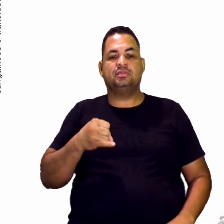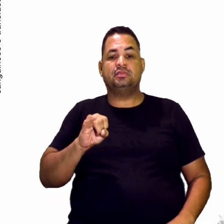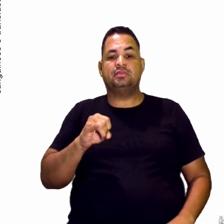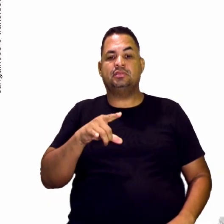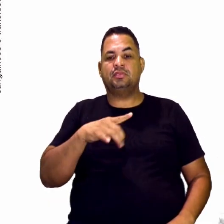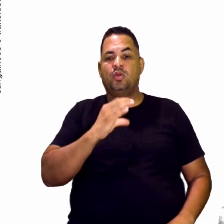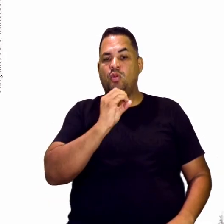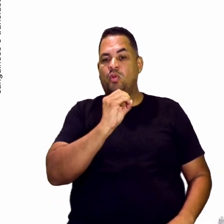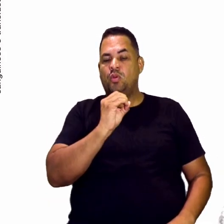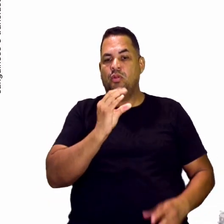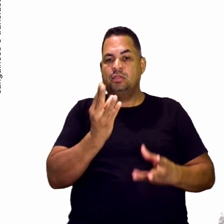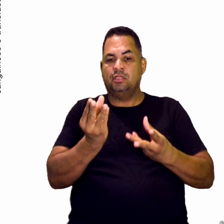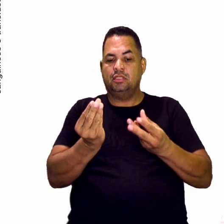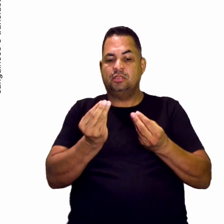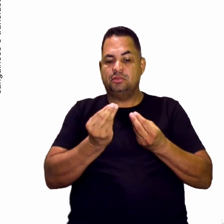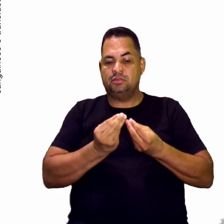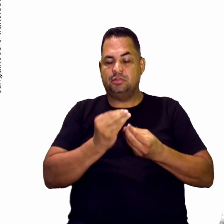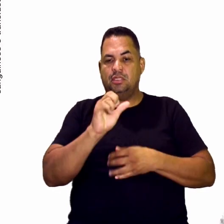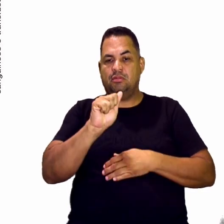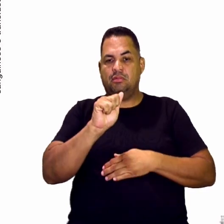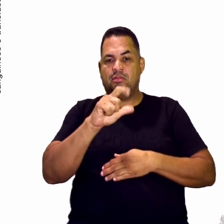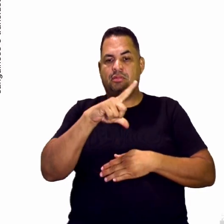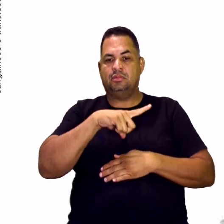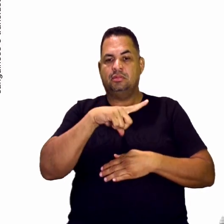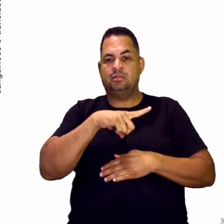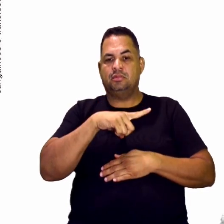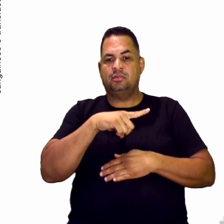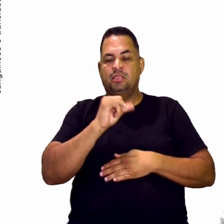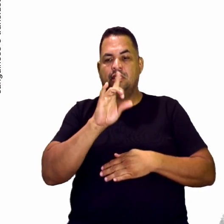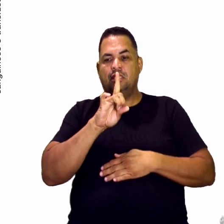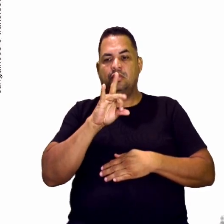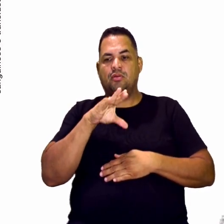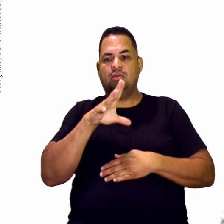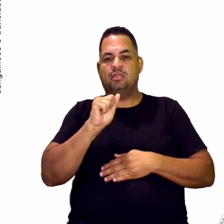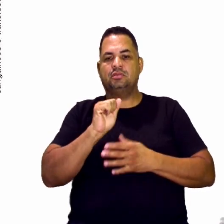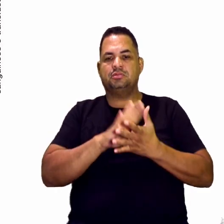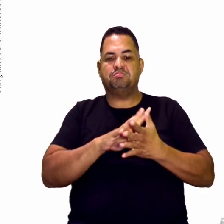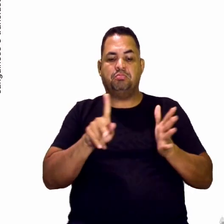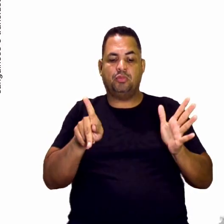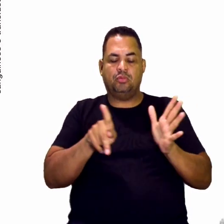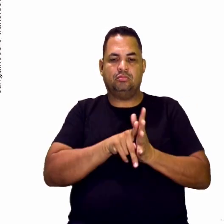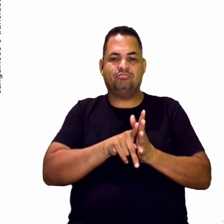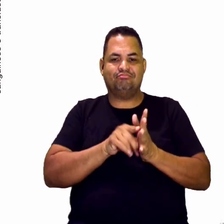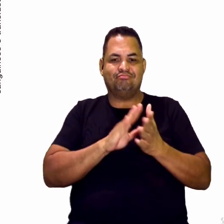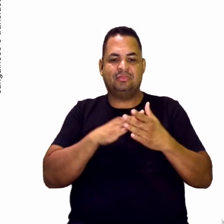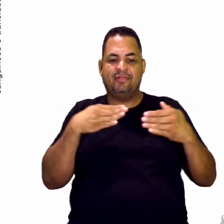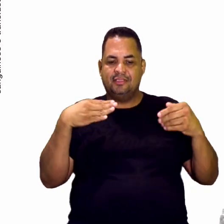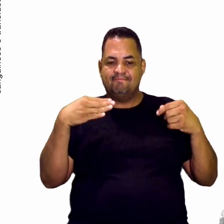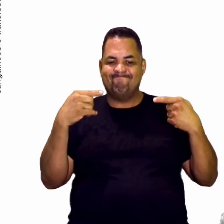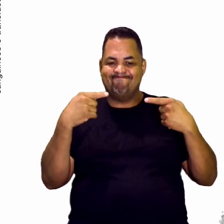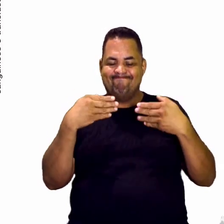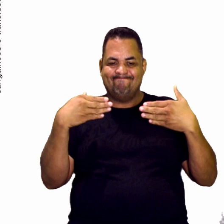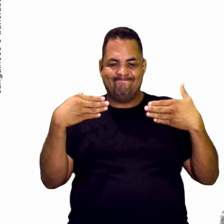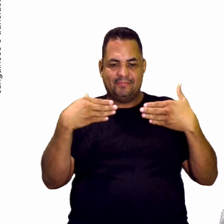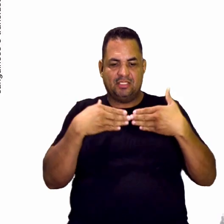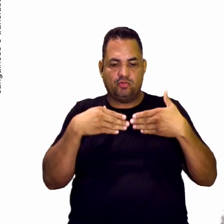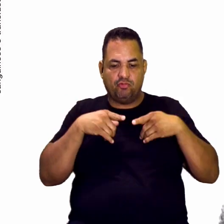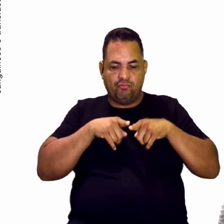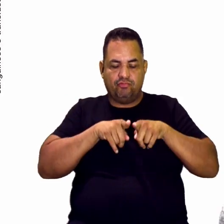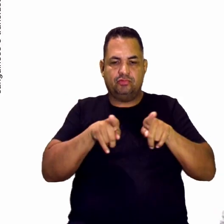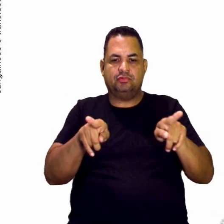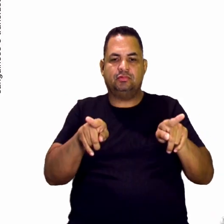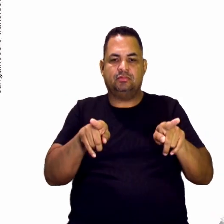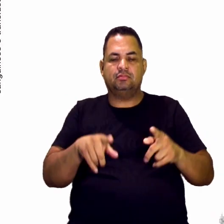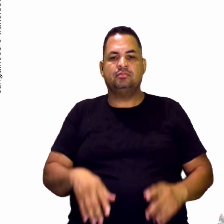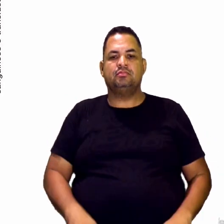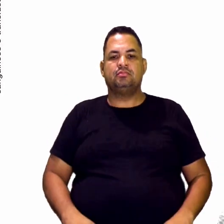minha membrana, aí eu receber um A, que ele tem um glicocálix específico, isso vai chocar com o meu sangue e